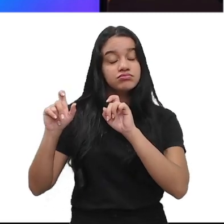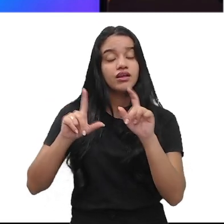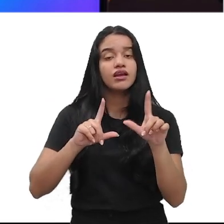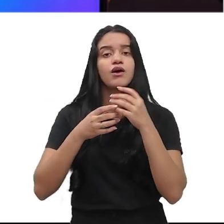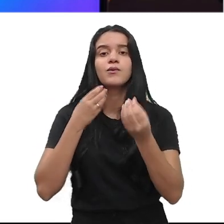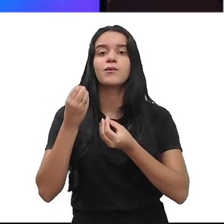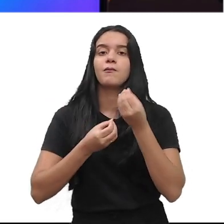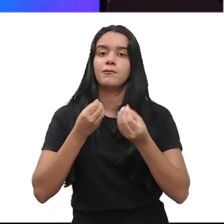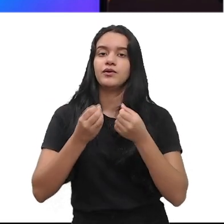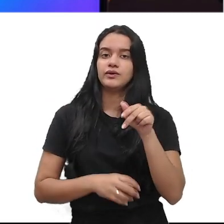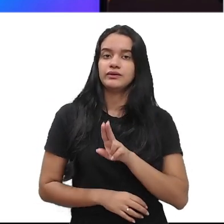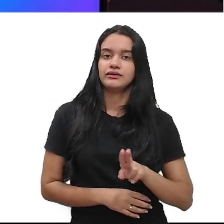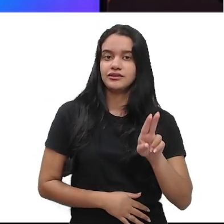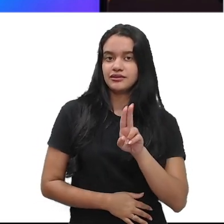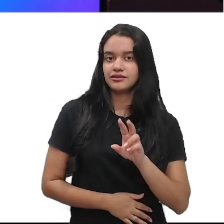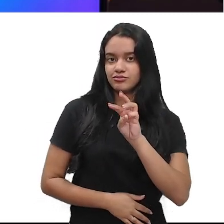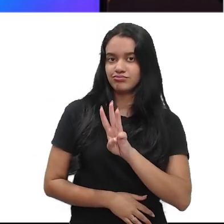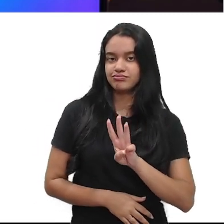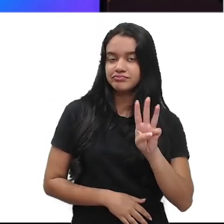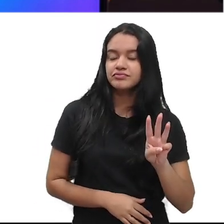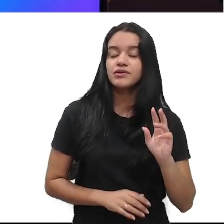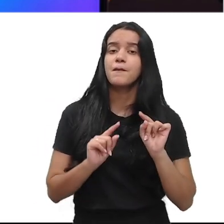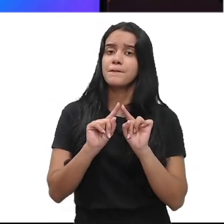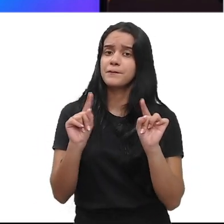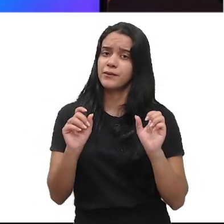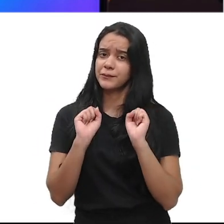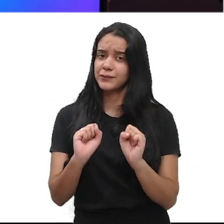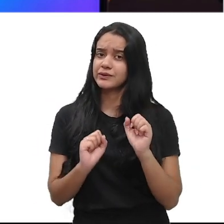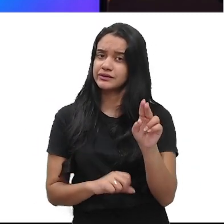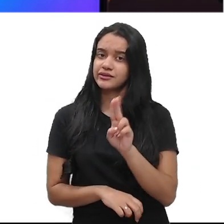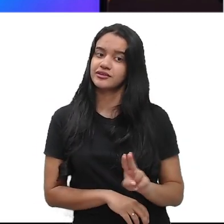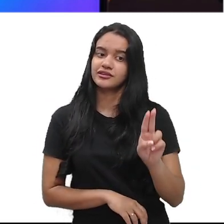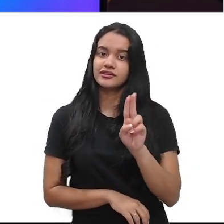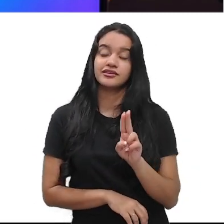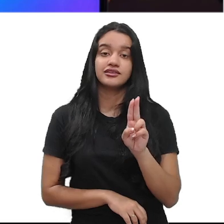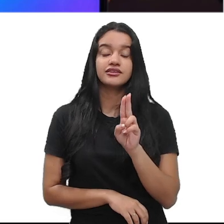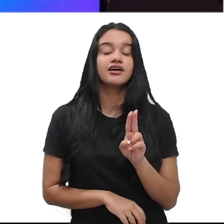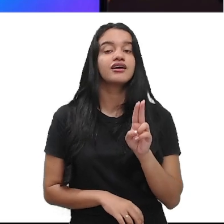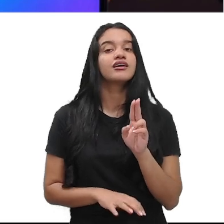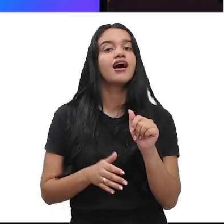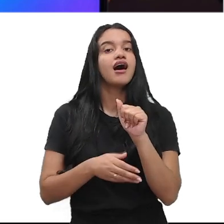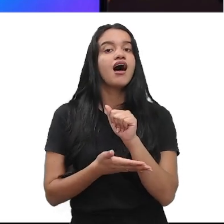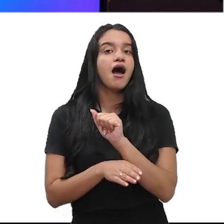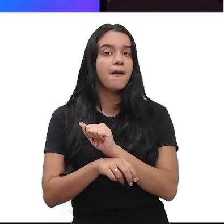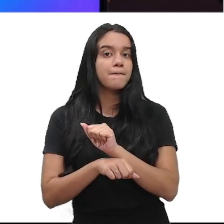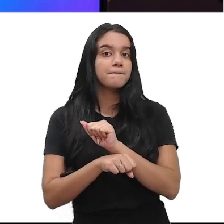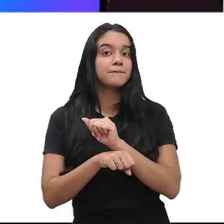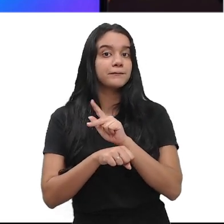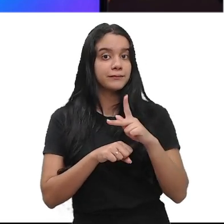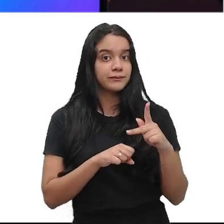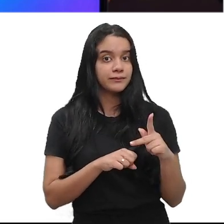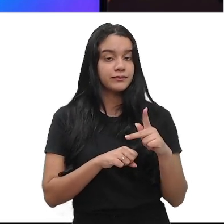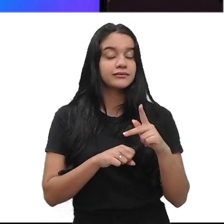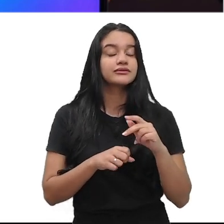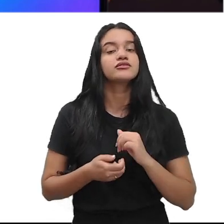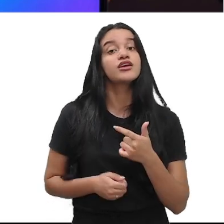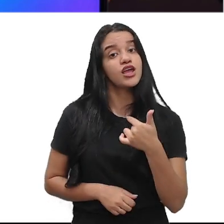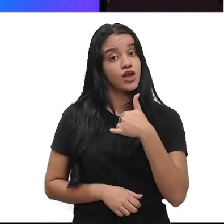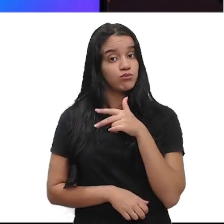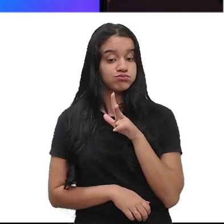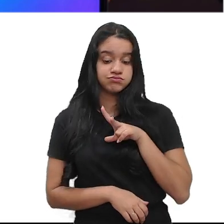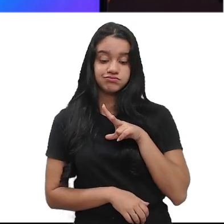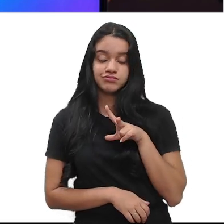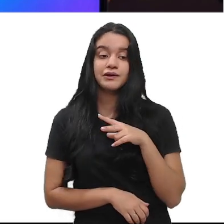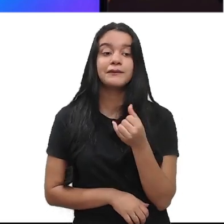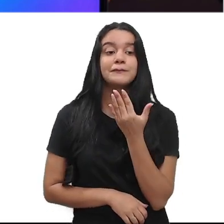ele é utilizado na web, mas ele também pode ser utilizado via aplicativo em dispositivos móveis. Eu,